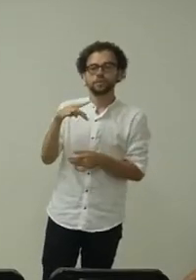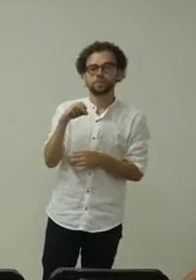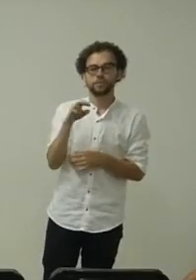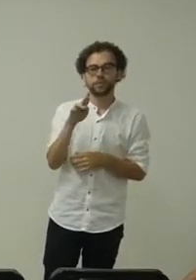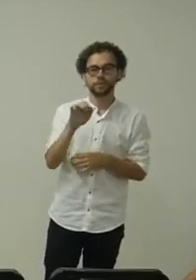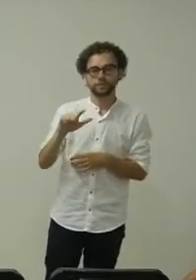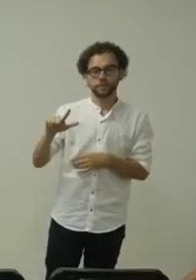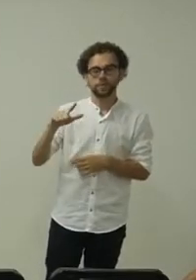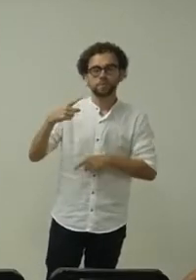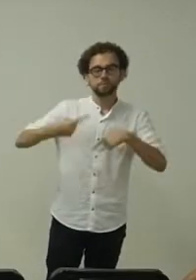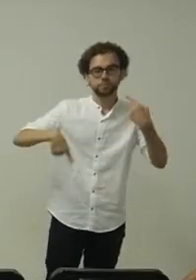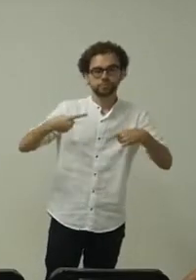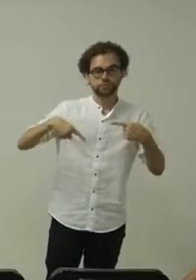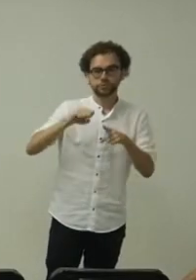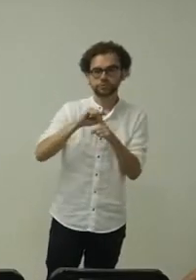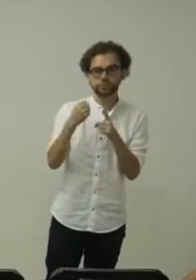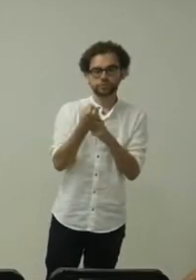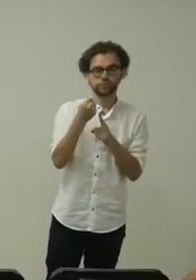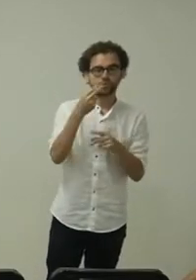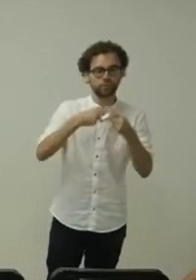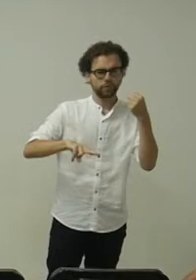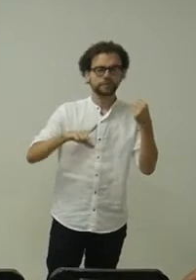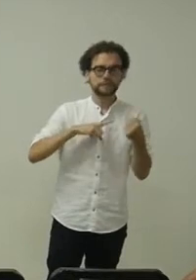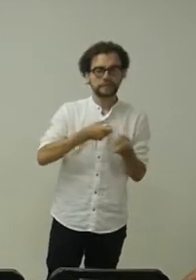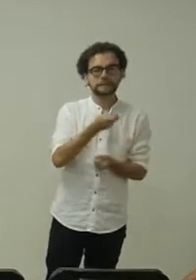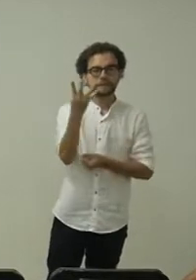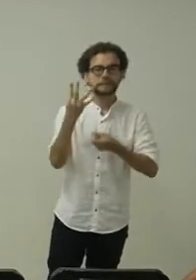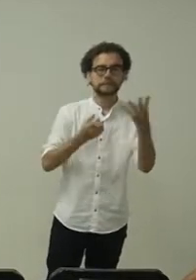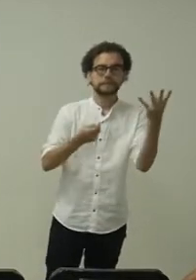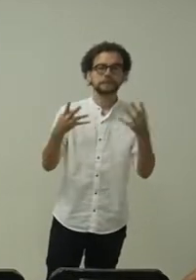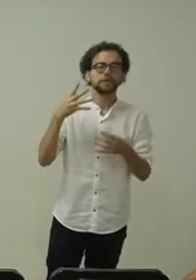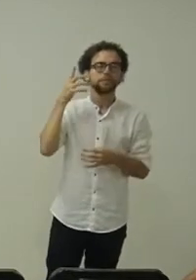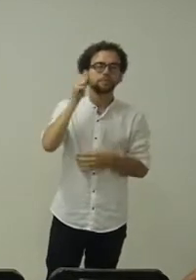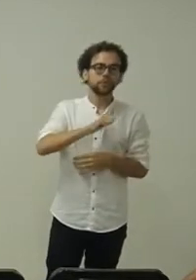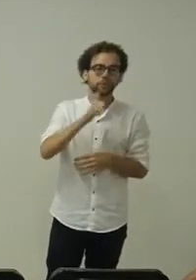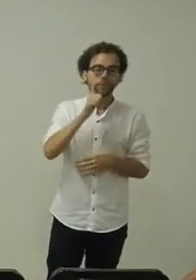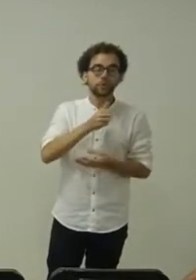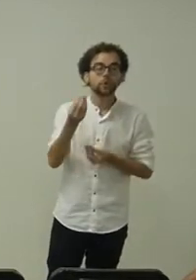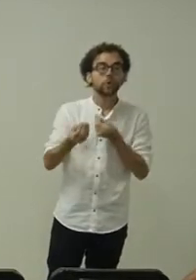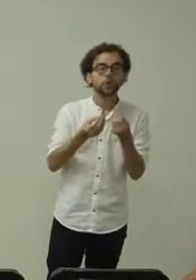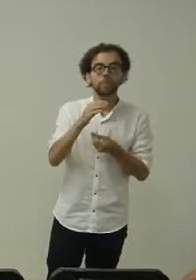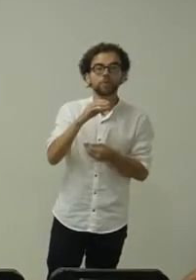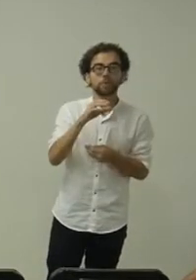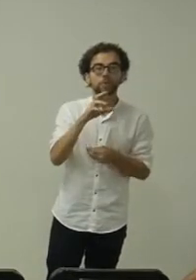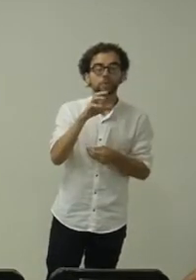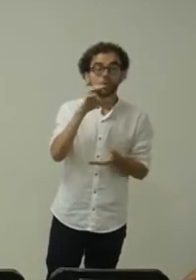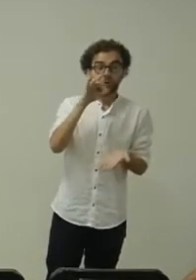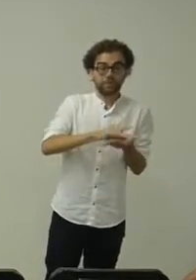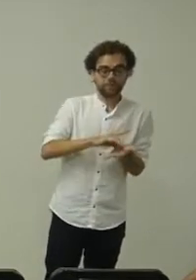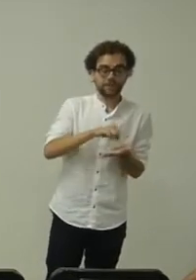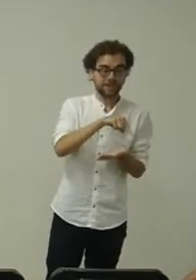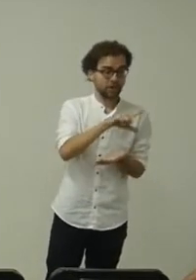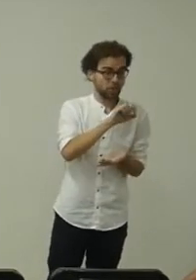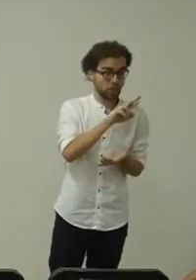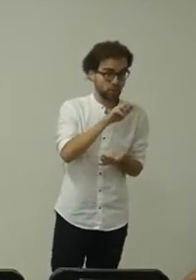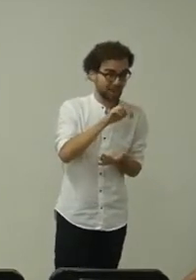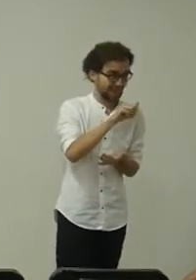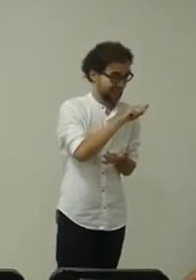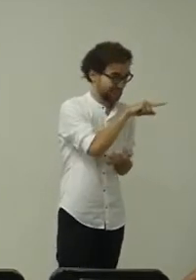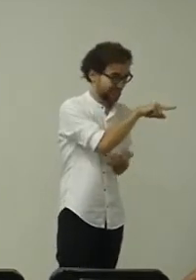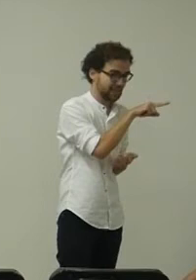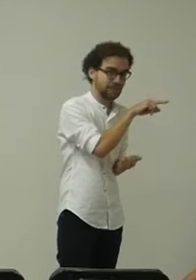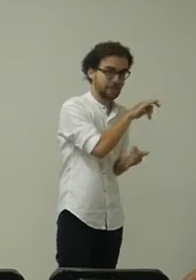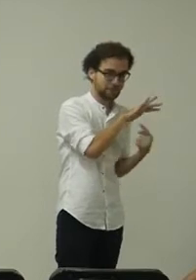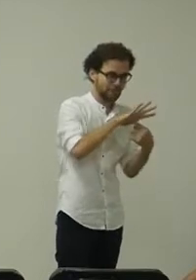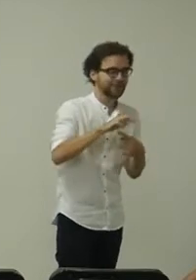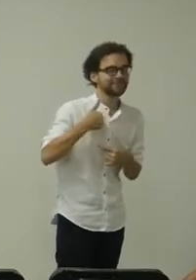da UFES. Lá eu trago casos de várias mulheres mostrando, né, que a partir da realidade concreta, ou seja, esse cotidiano que Lorena traz, né, e eu sabia